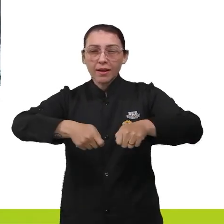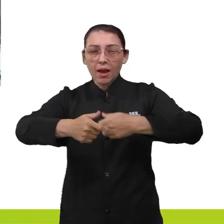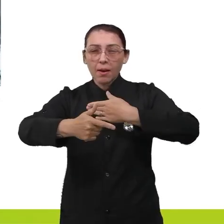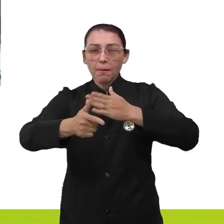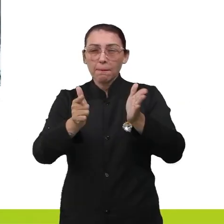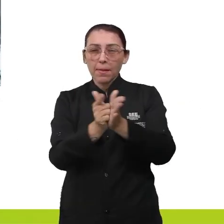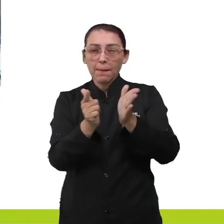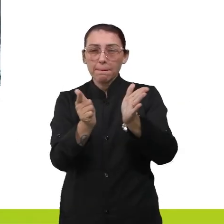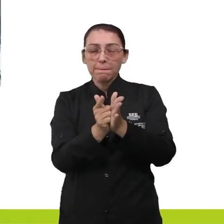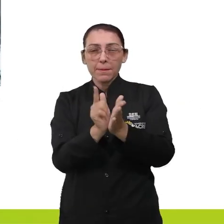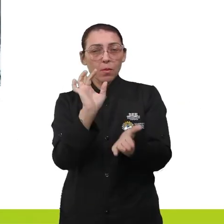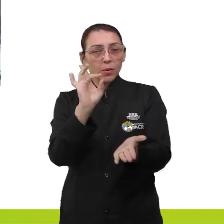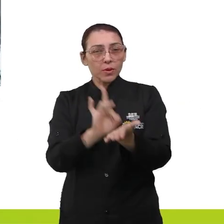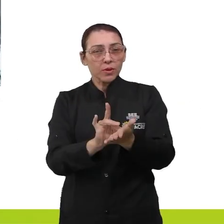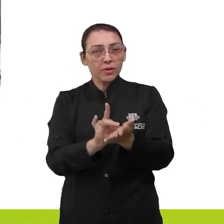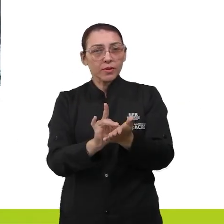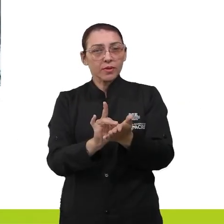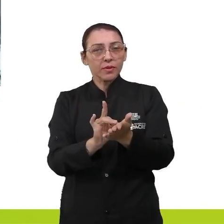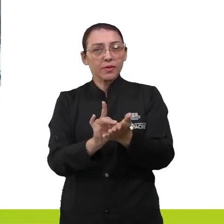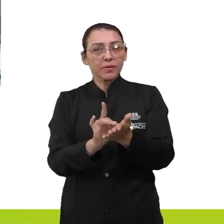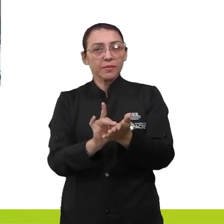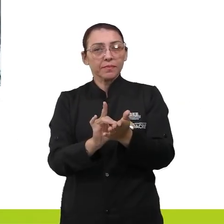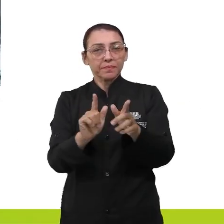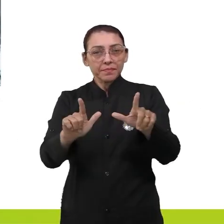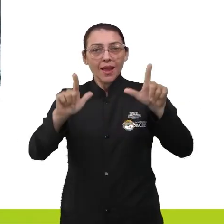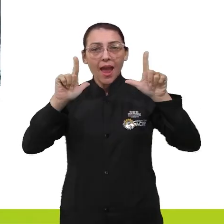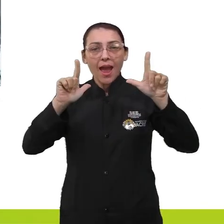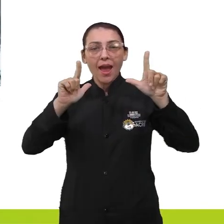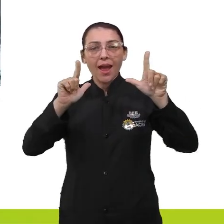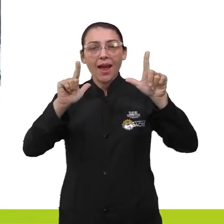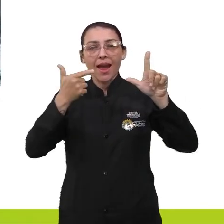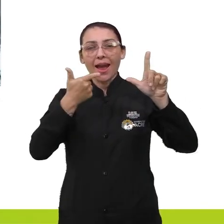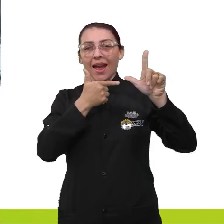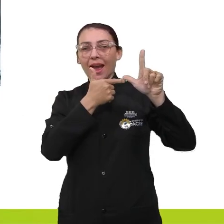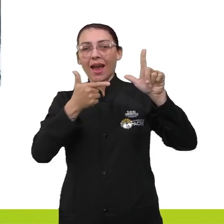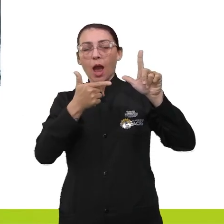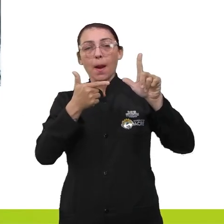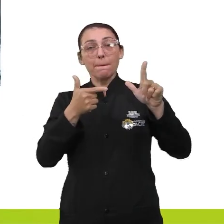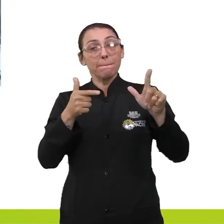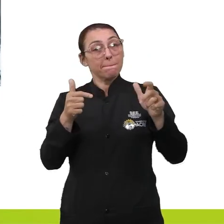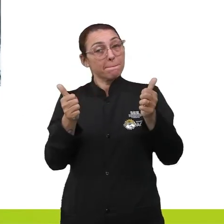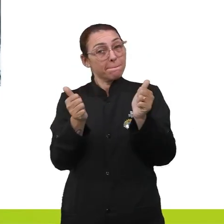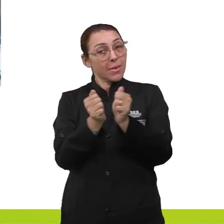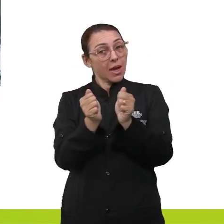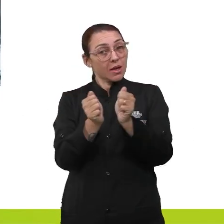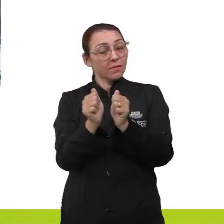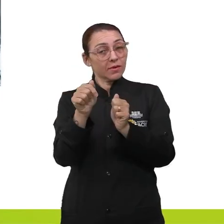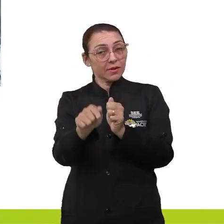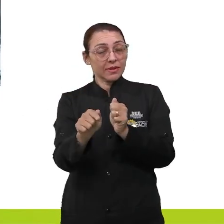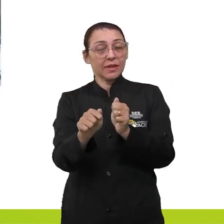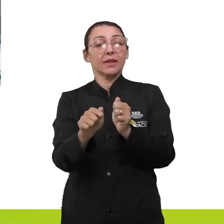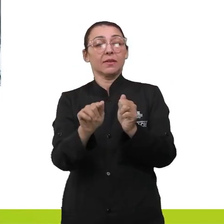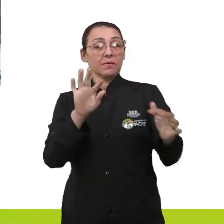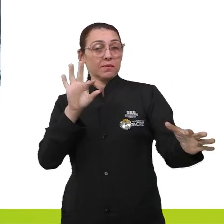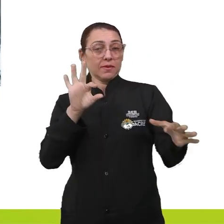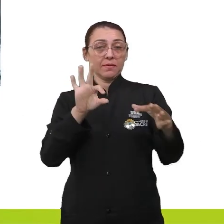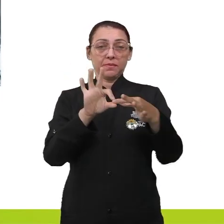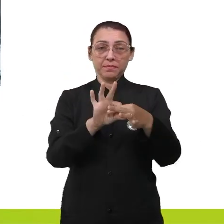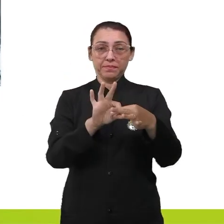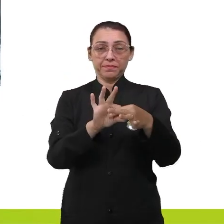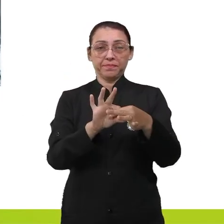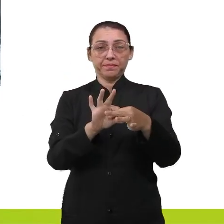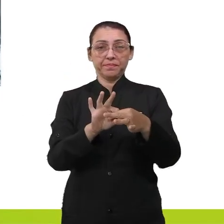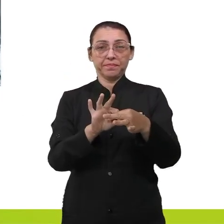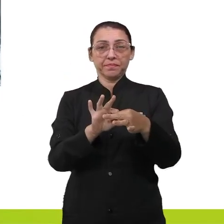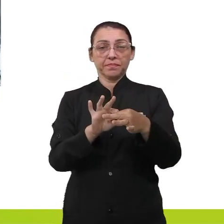E aí eu até coloquei um memezinho aí para ser bem próximo da realidade de vocês, já que vocês são bem conectados